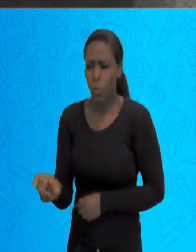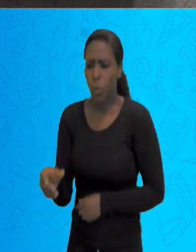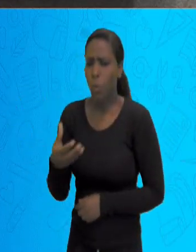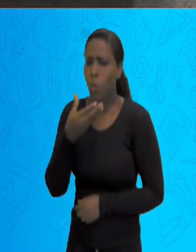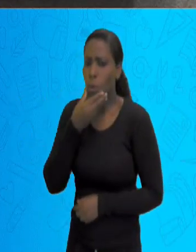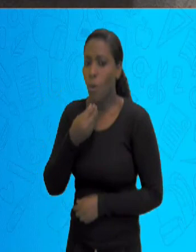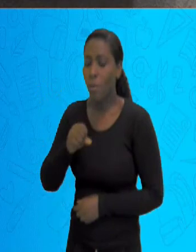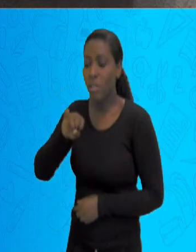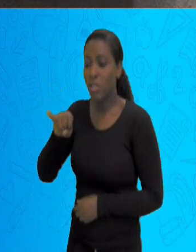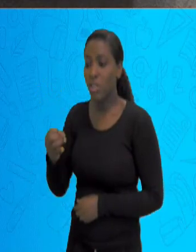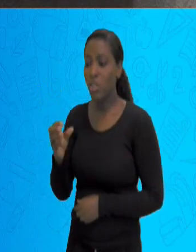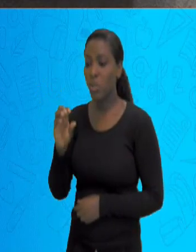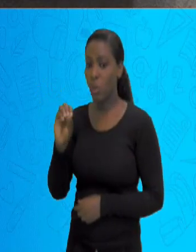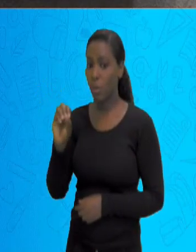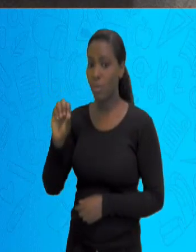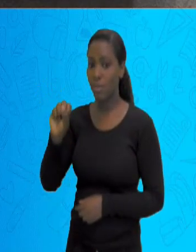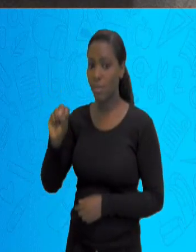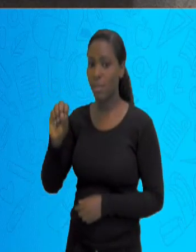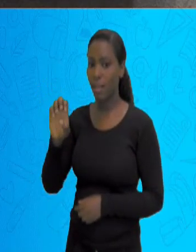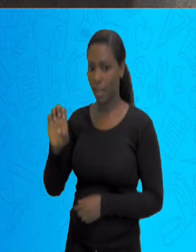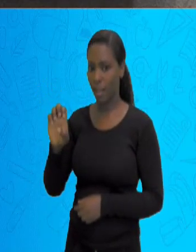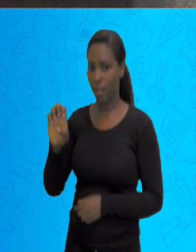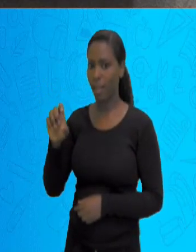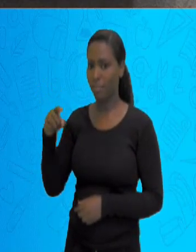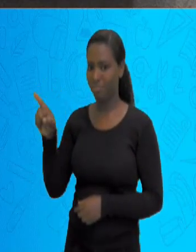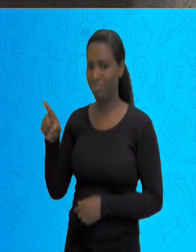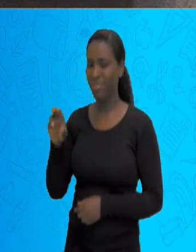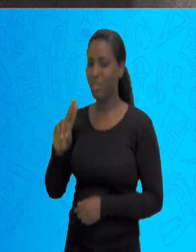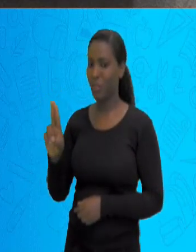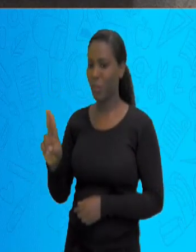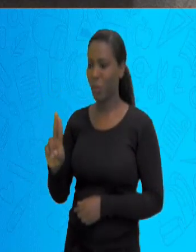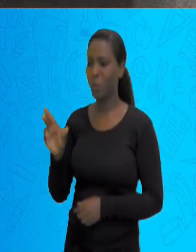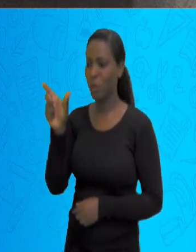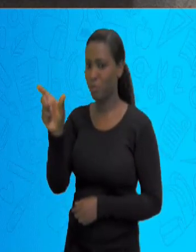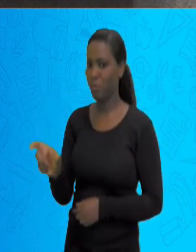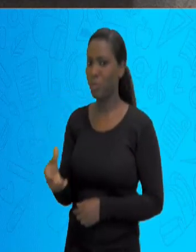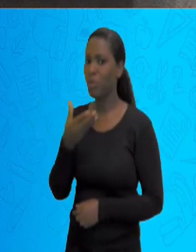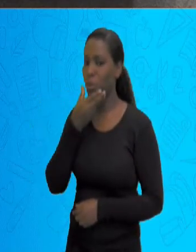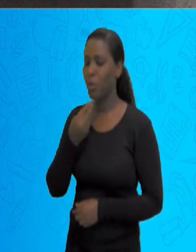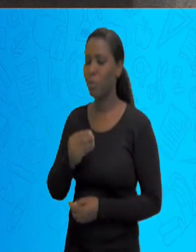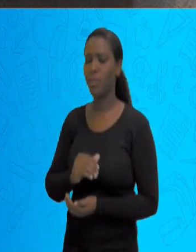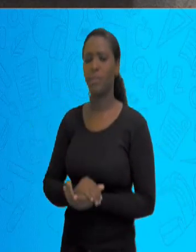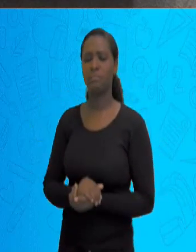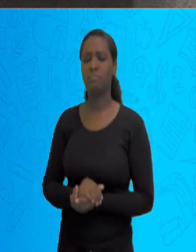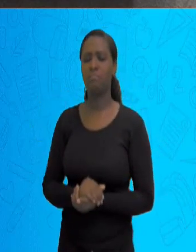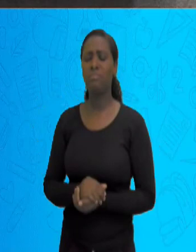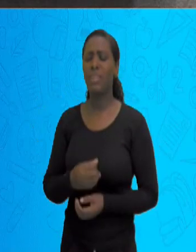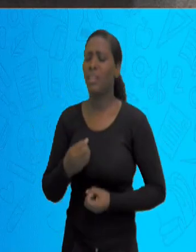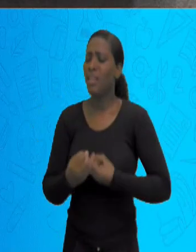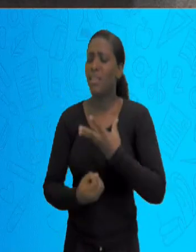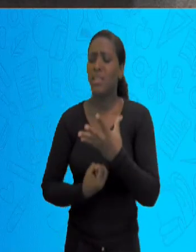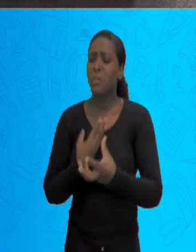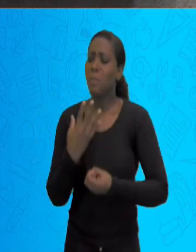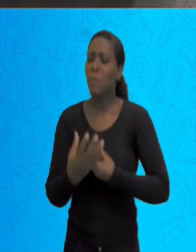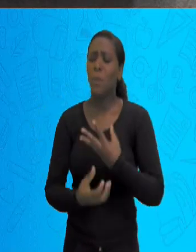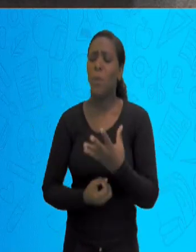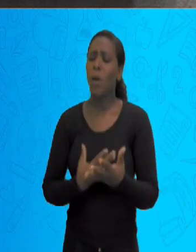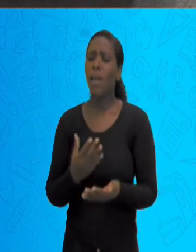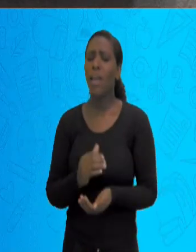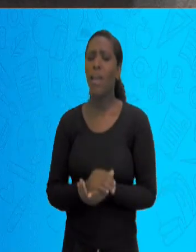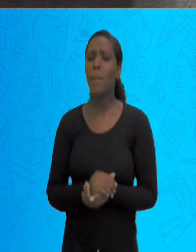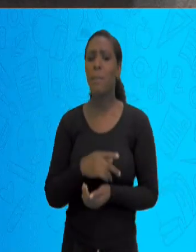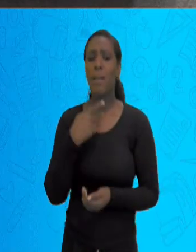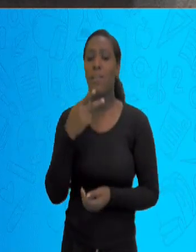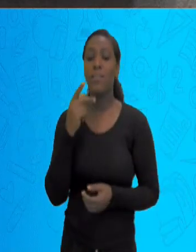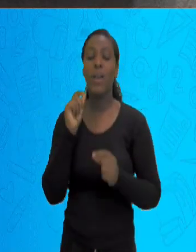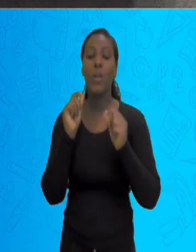O poema José é um poema que retrata um